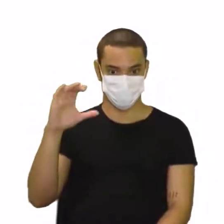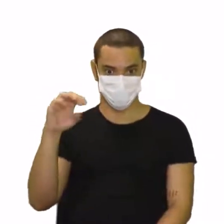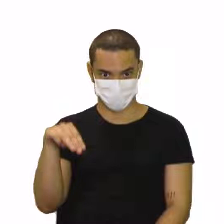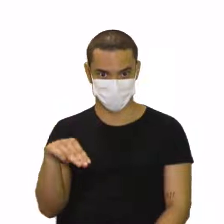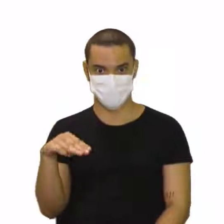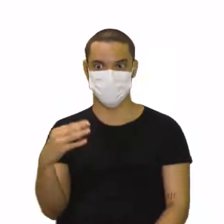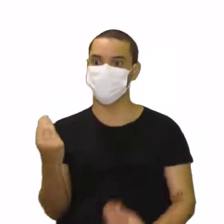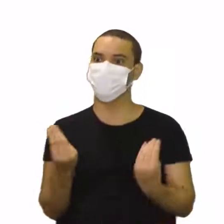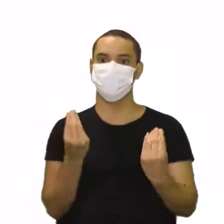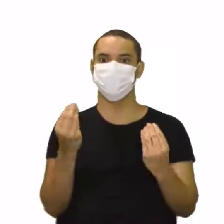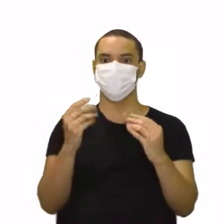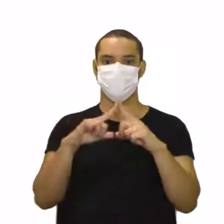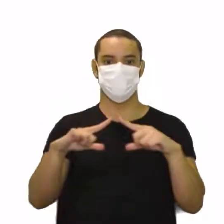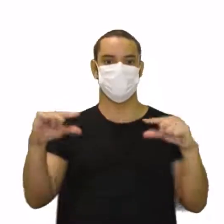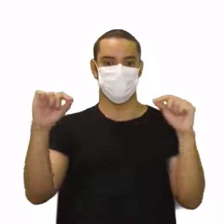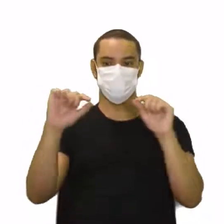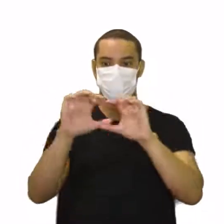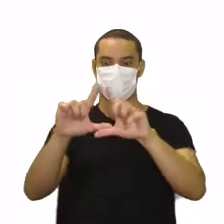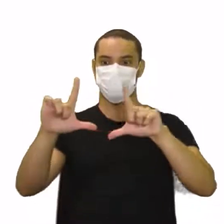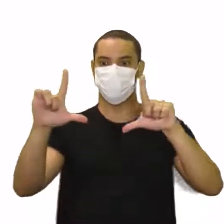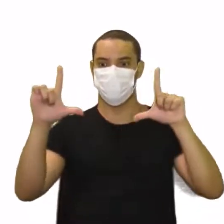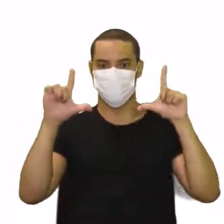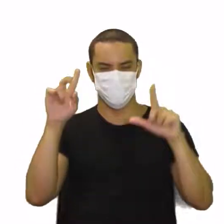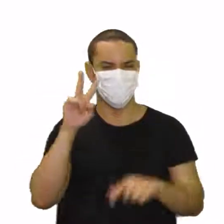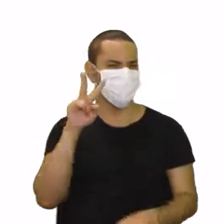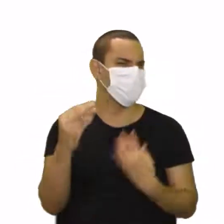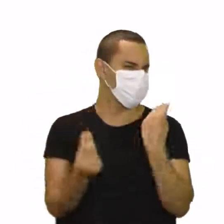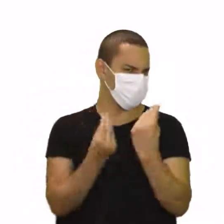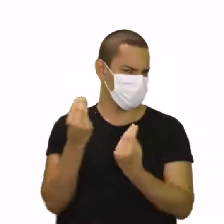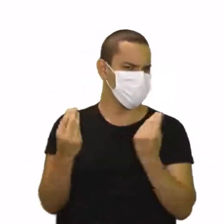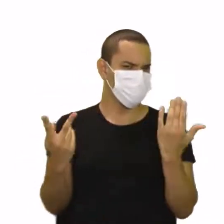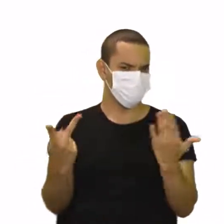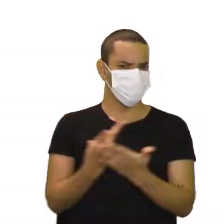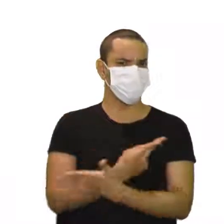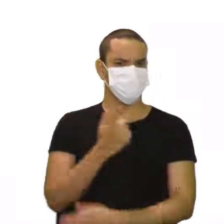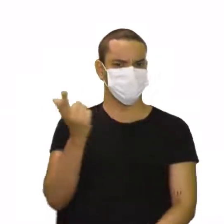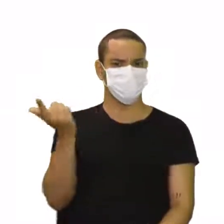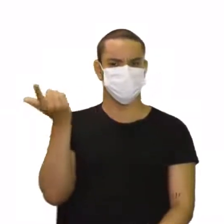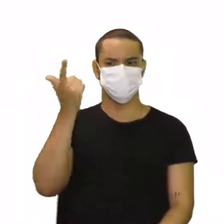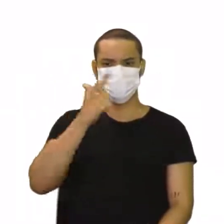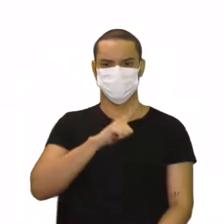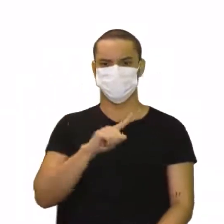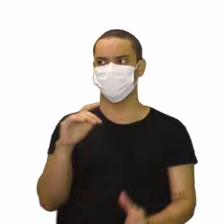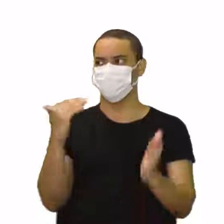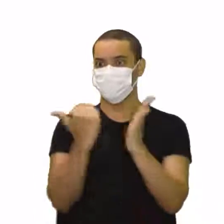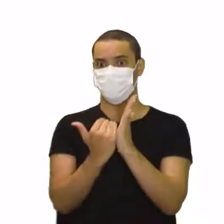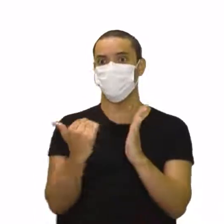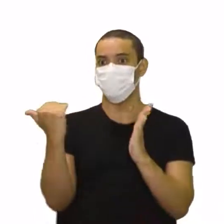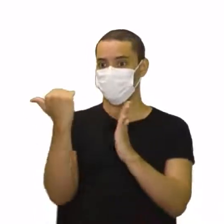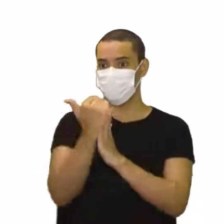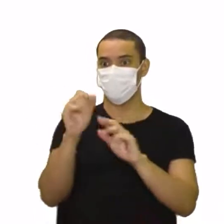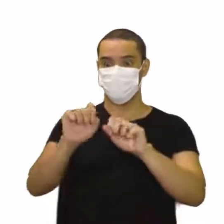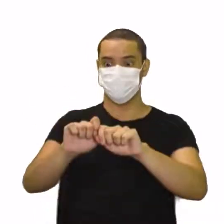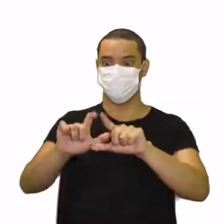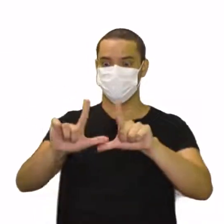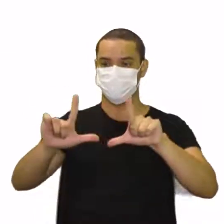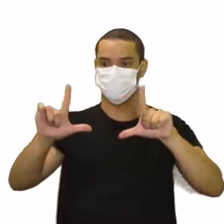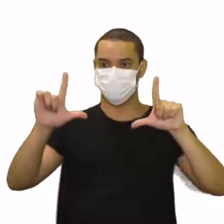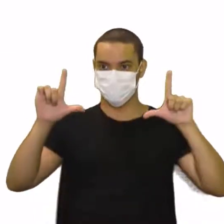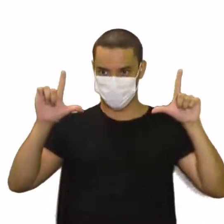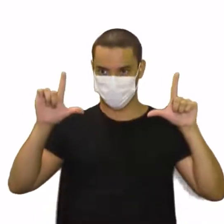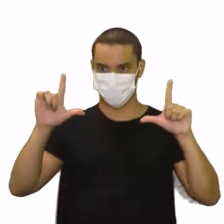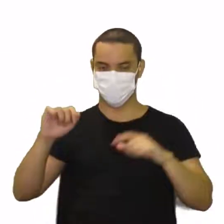para o tamanho da Lua. Para você ver o tanto que o microscópio eletrônico consegue aumentar uma imagem.